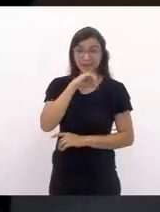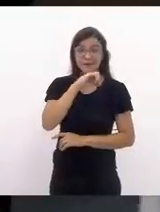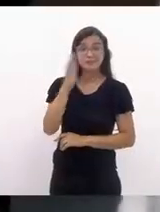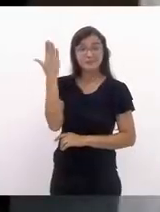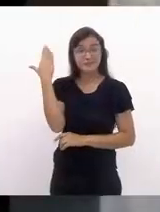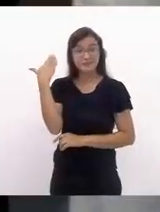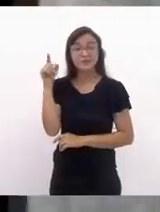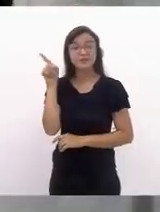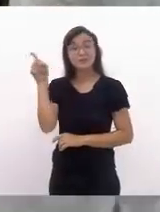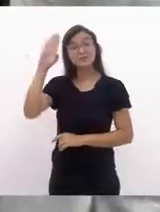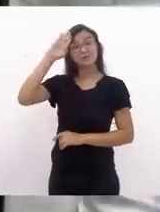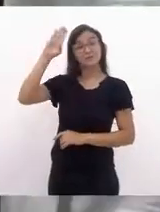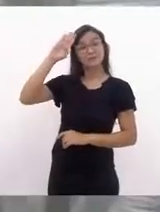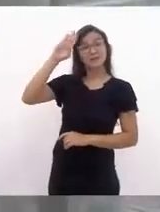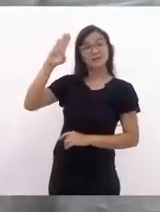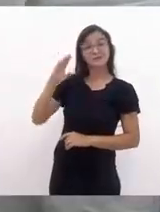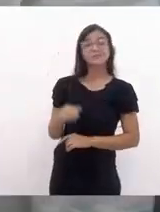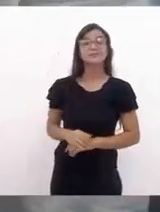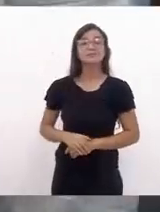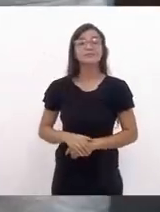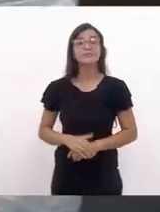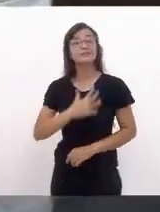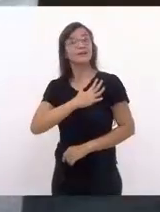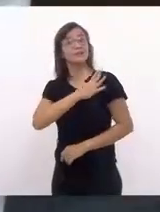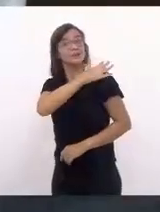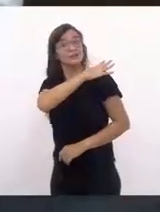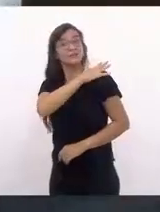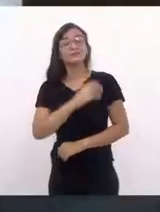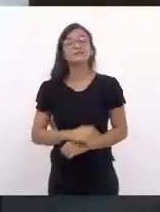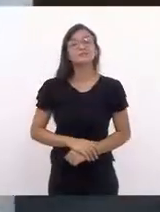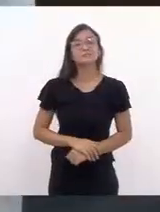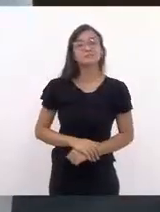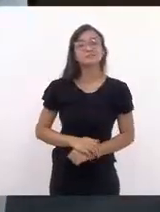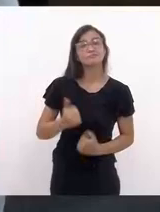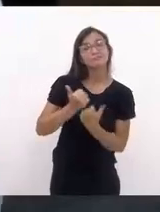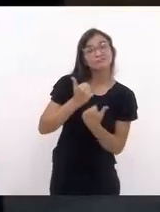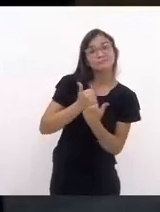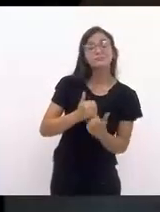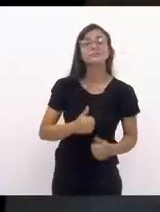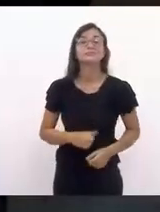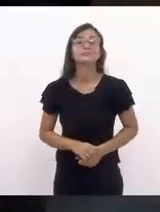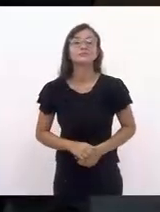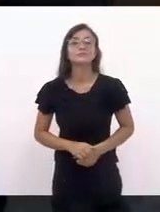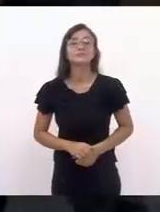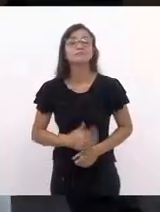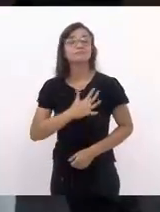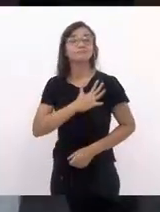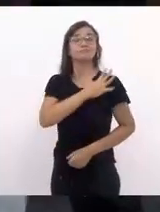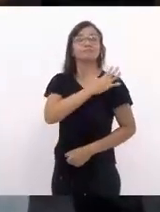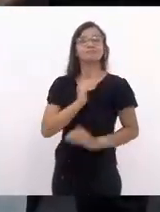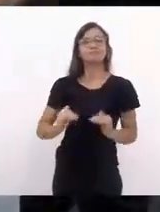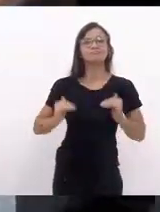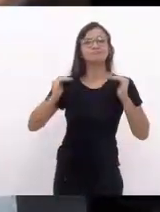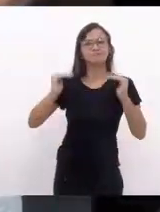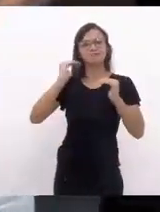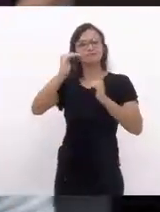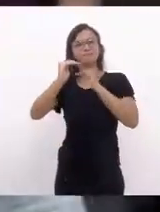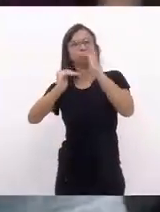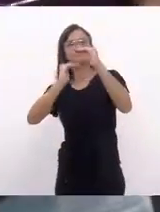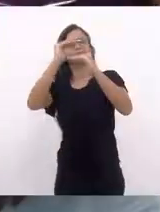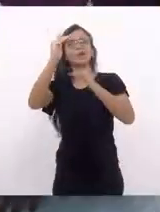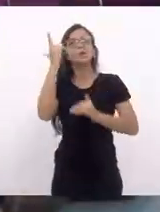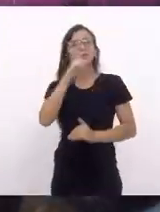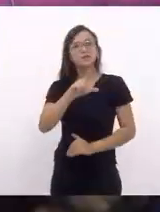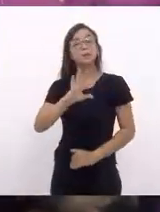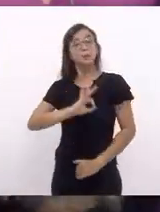foi cabo pois Sargento foi Subtenente foi tenente da Polícia